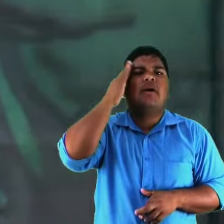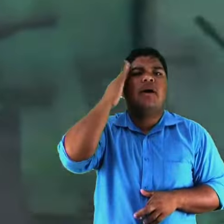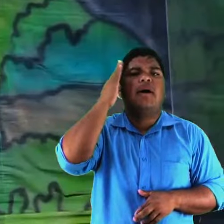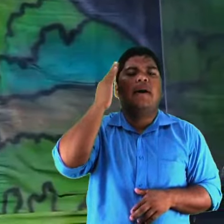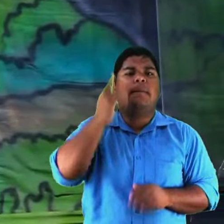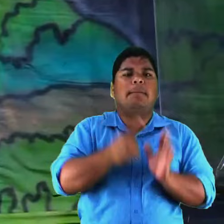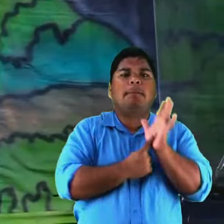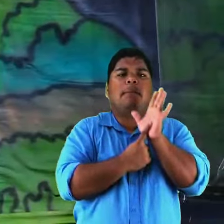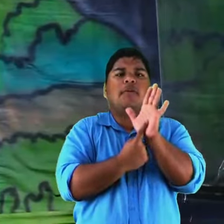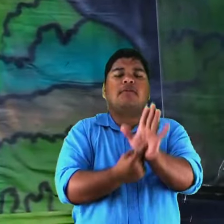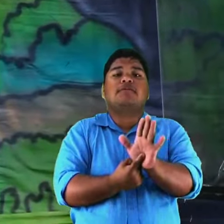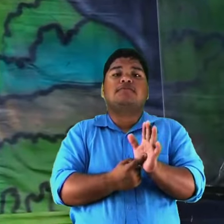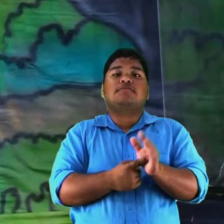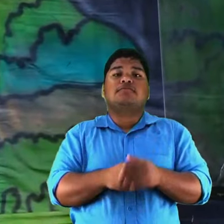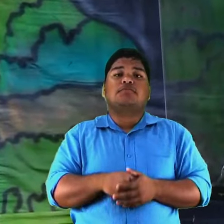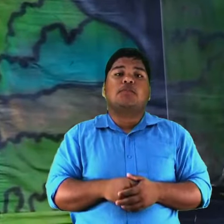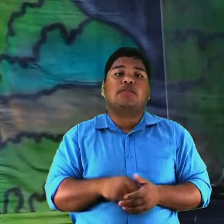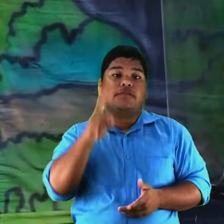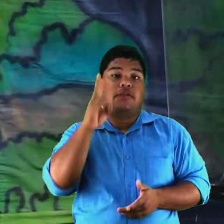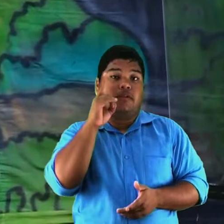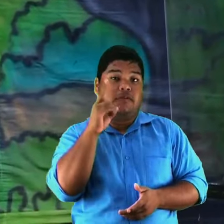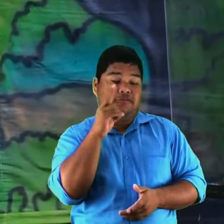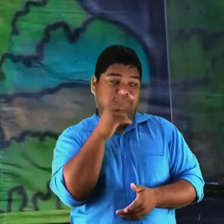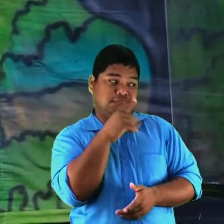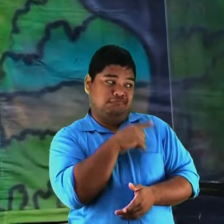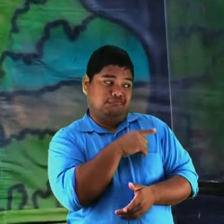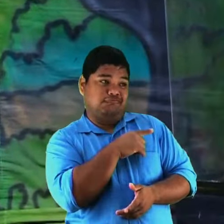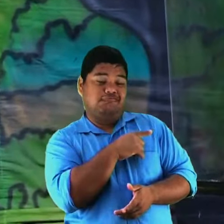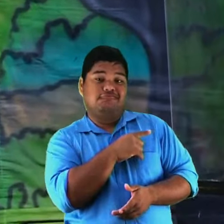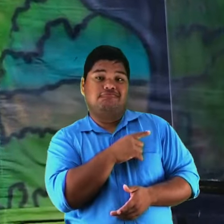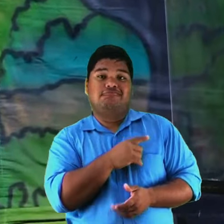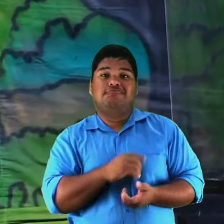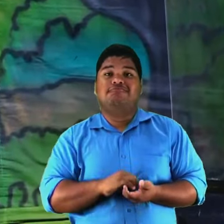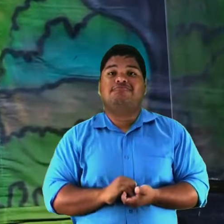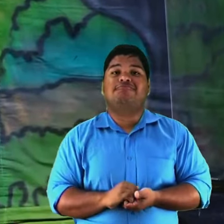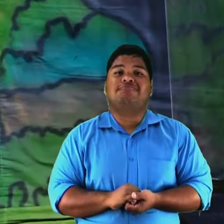qual é a prova que ela é inteligente? Olhe para ela e diga isso para ela. Você casou comigo.